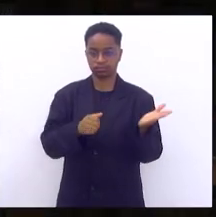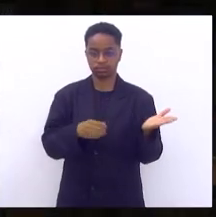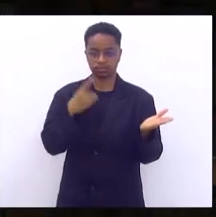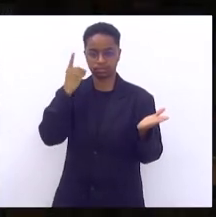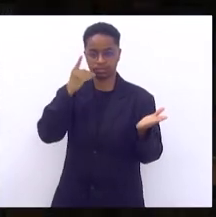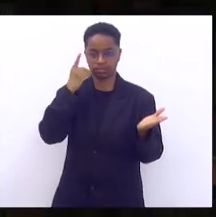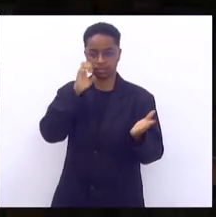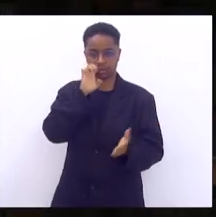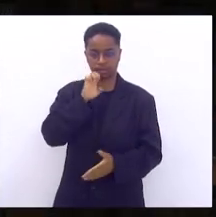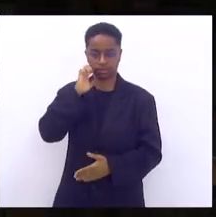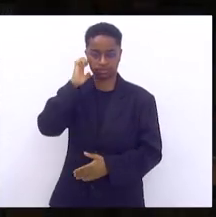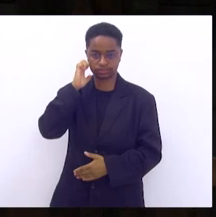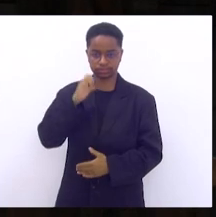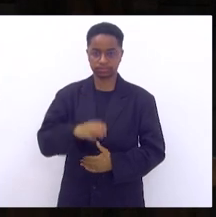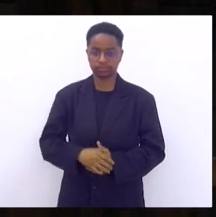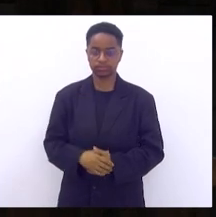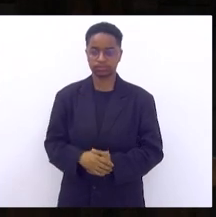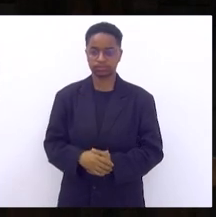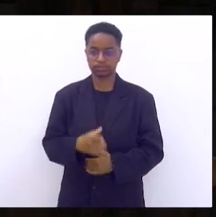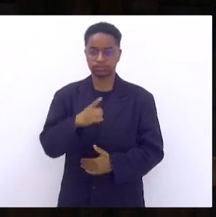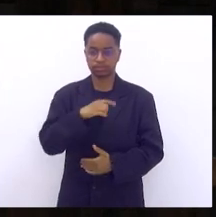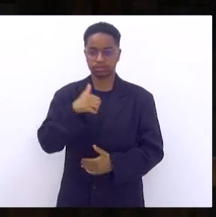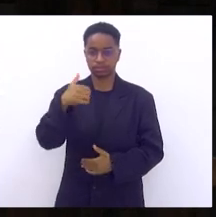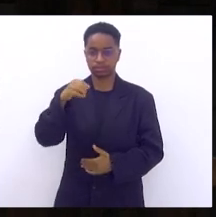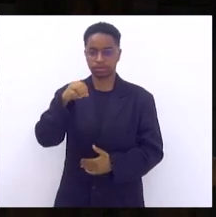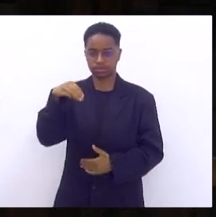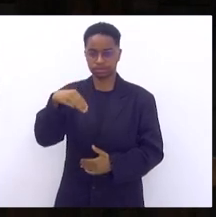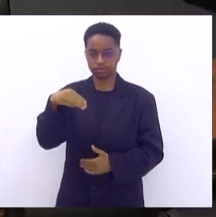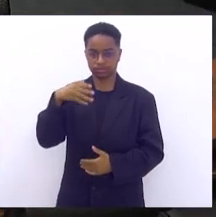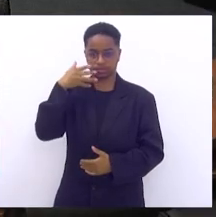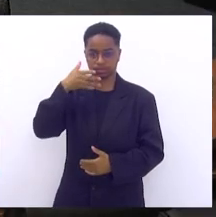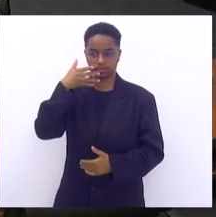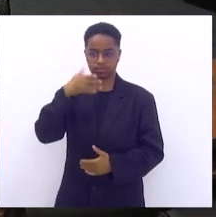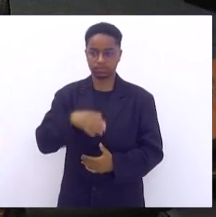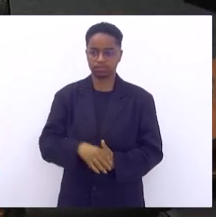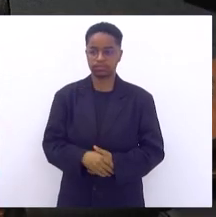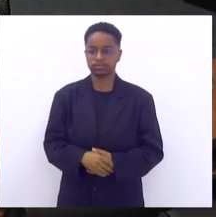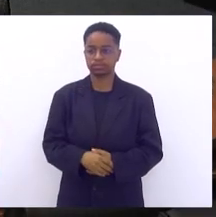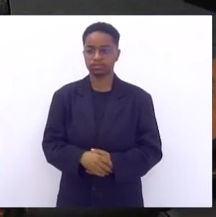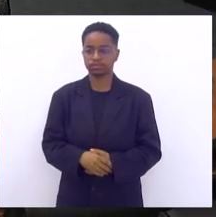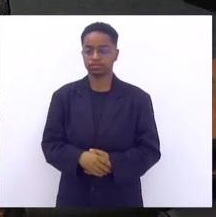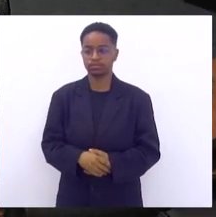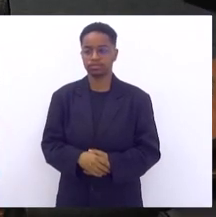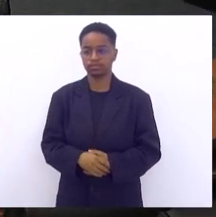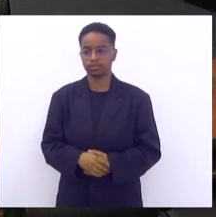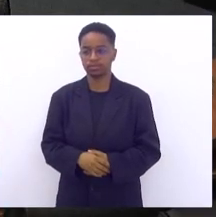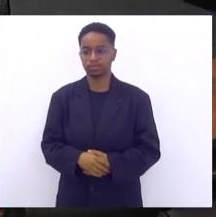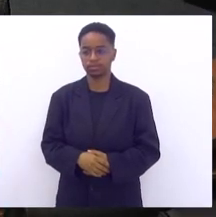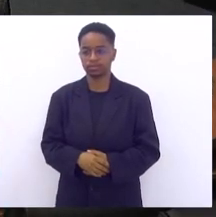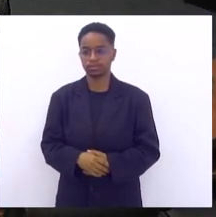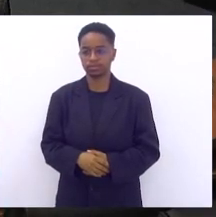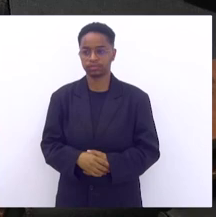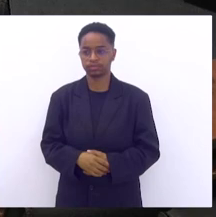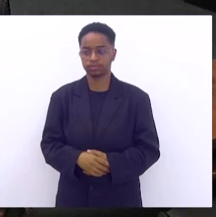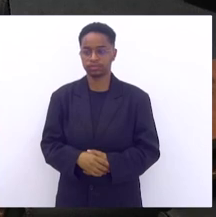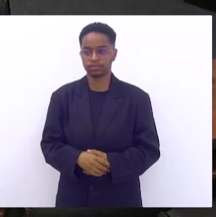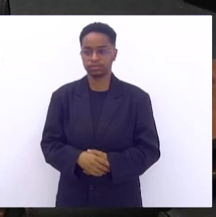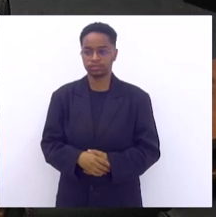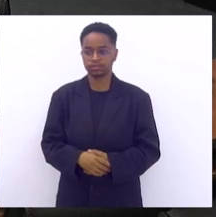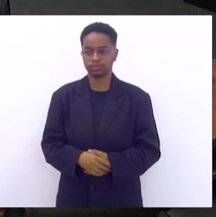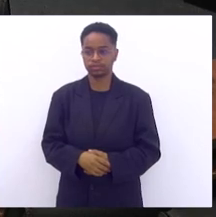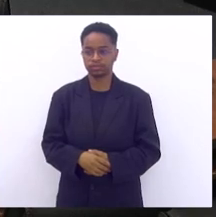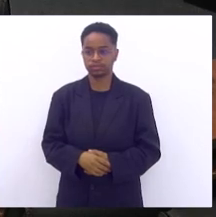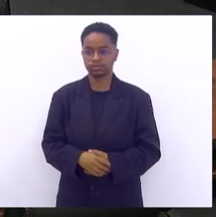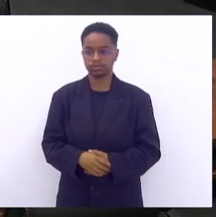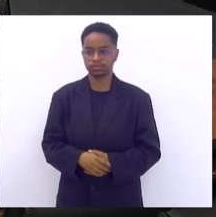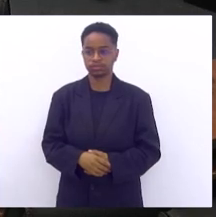deputada Érica Takimoto, que dispõe de 10 minutos. Tem que ser 88 ou 87, uma coisa não pode ser